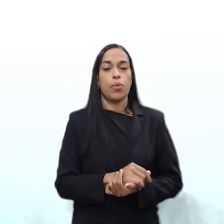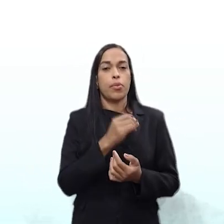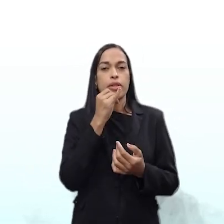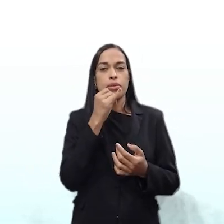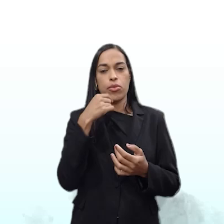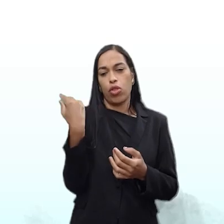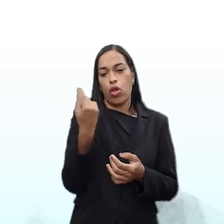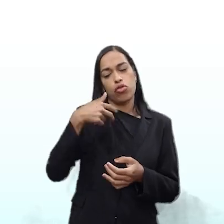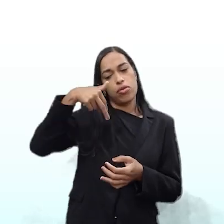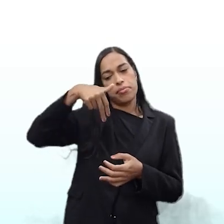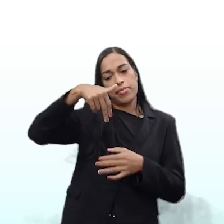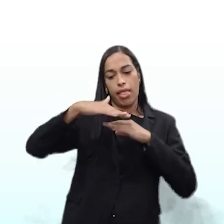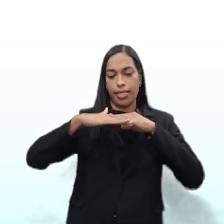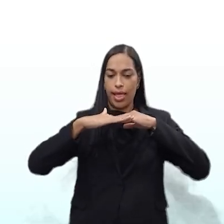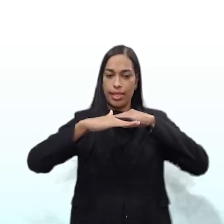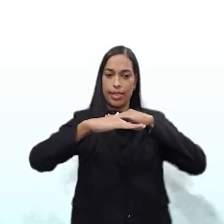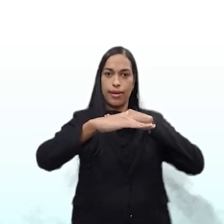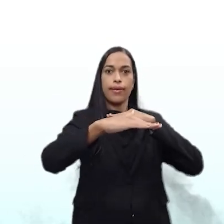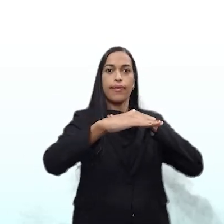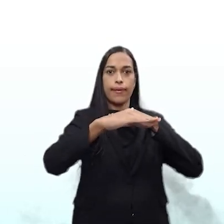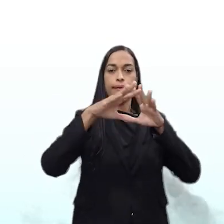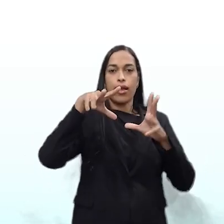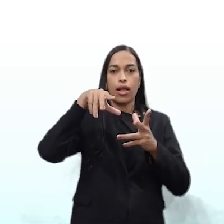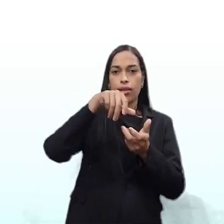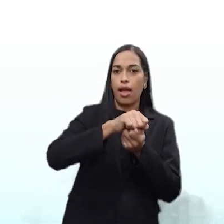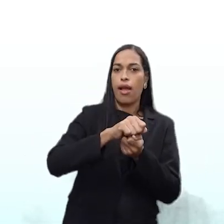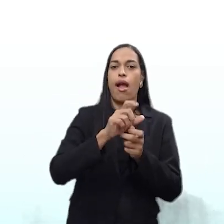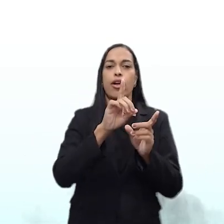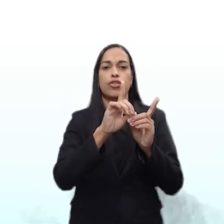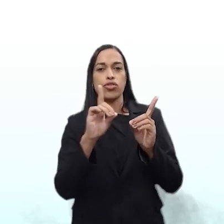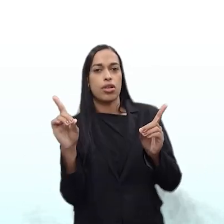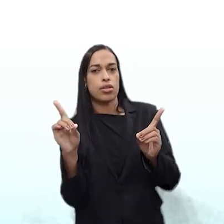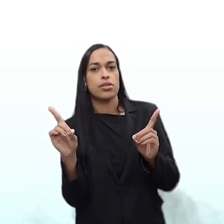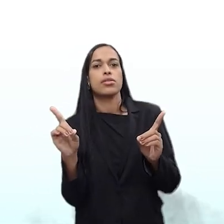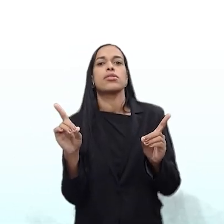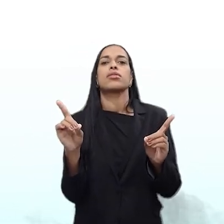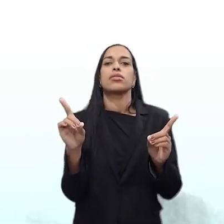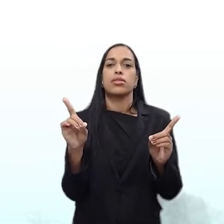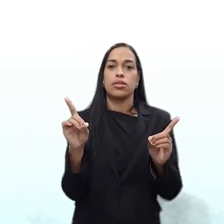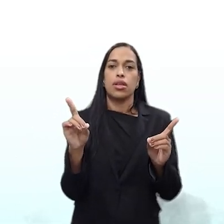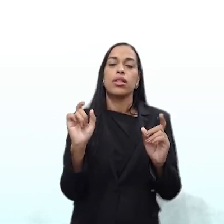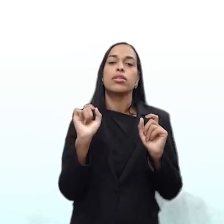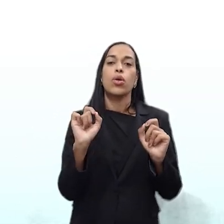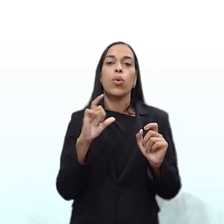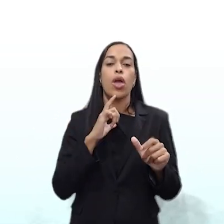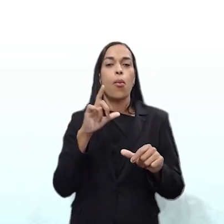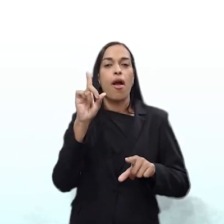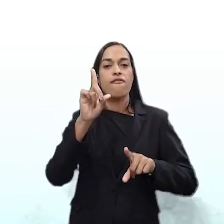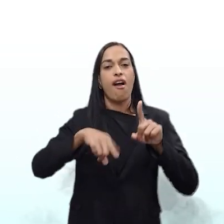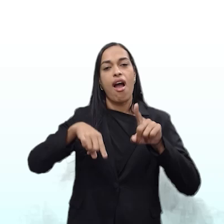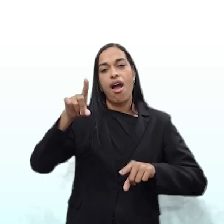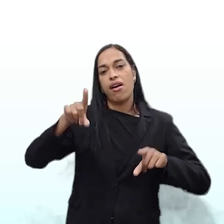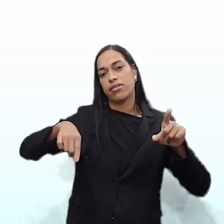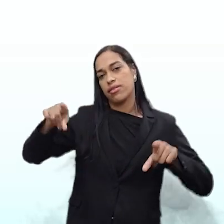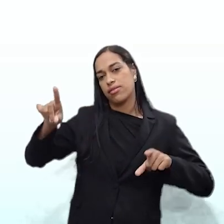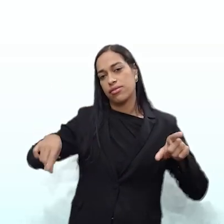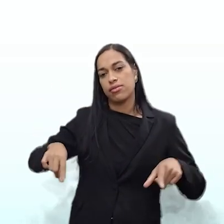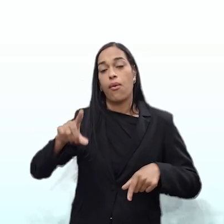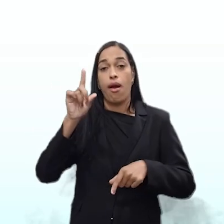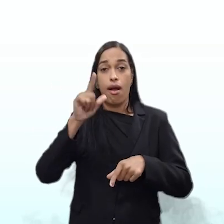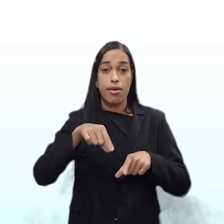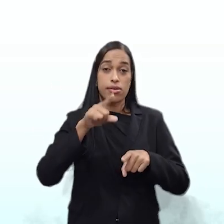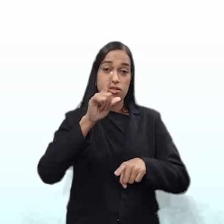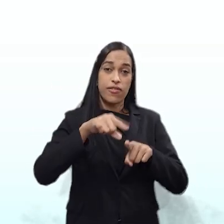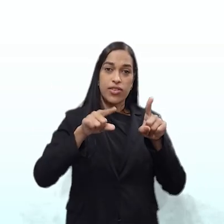da Terra, essa constante gravitacional e a massa e a distância, ela provoca uma pequena variação. Isso faz com que em